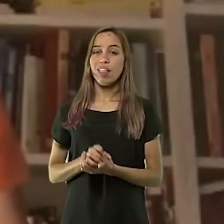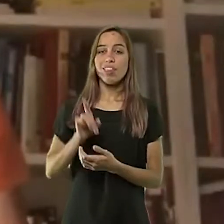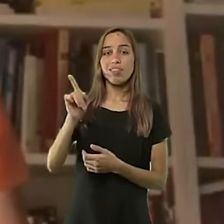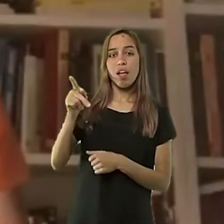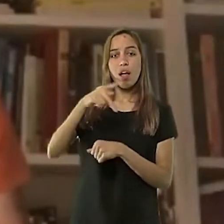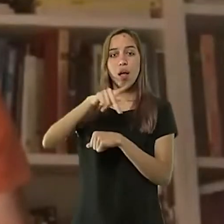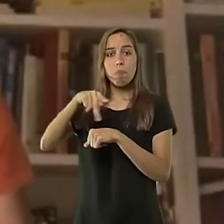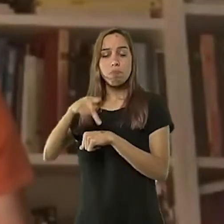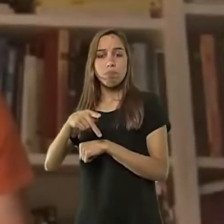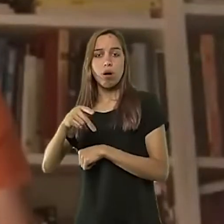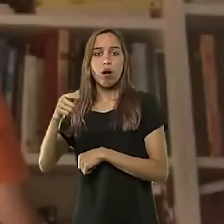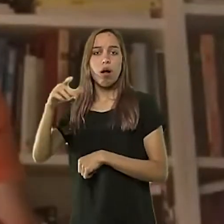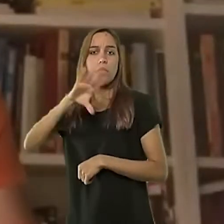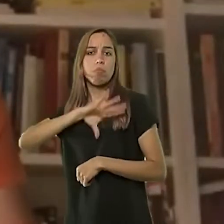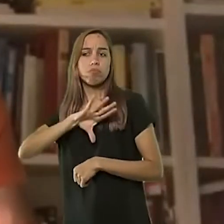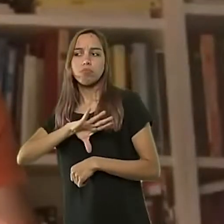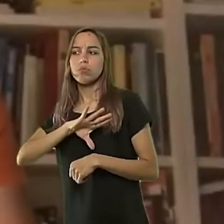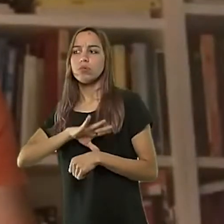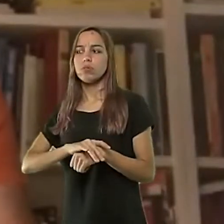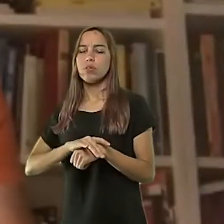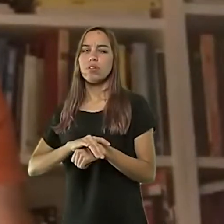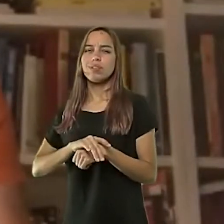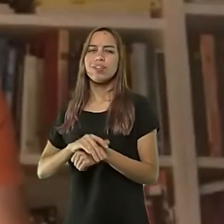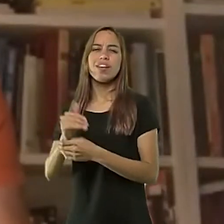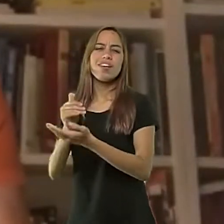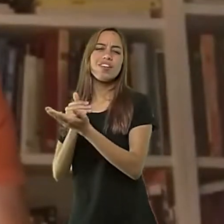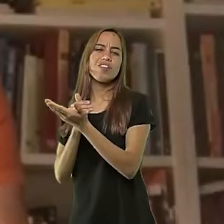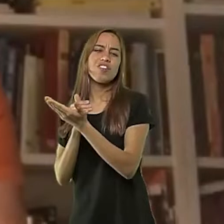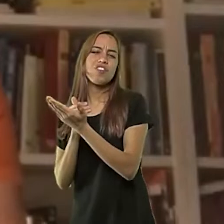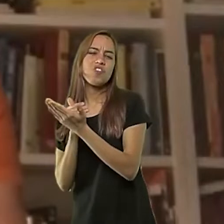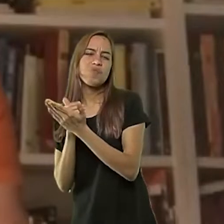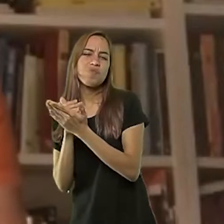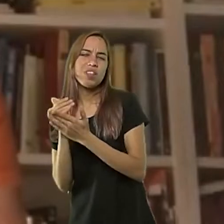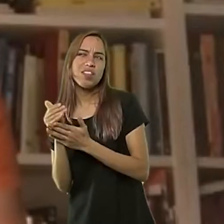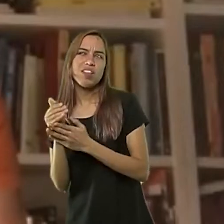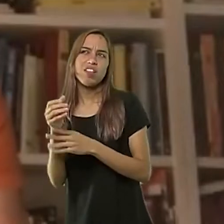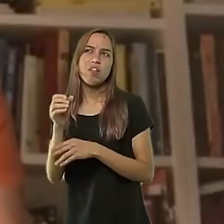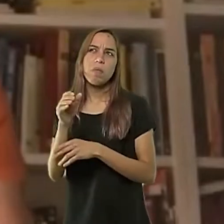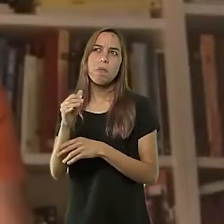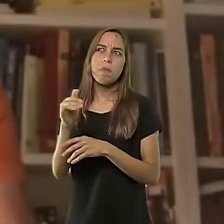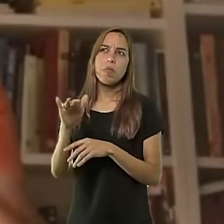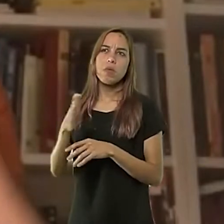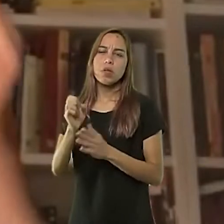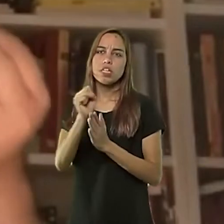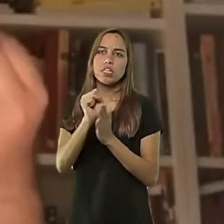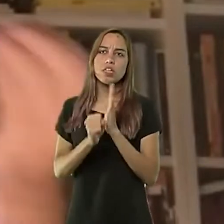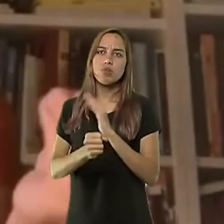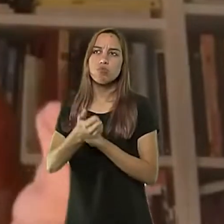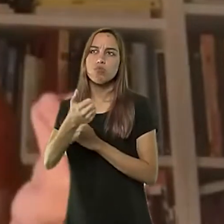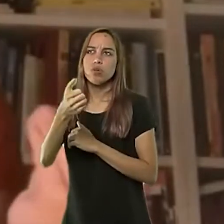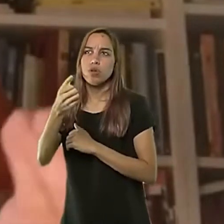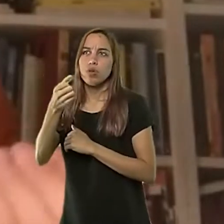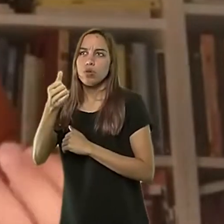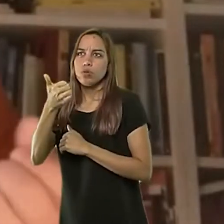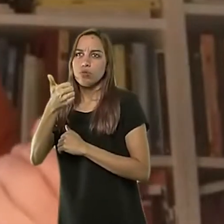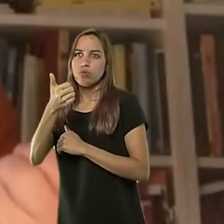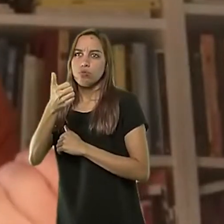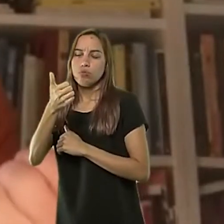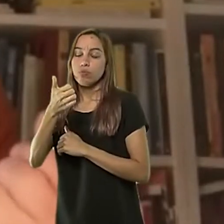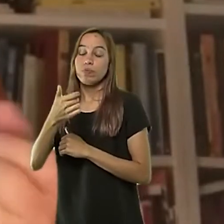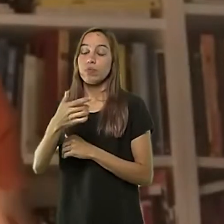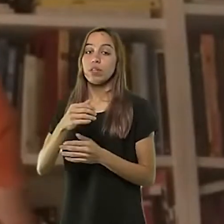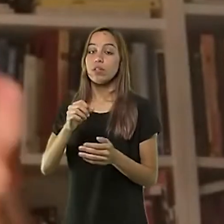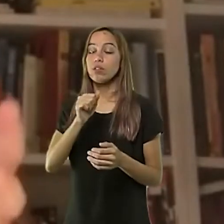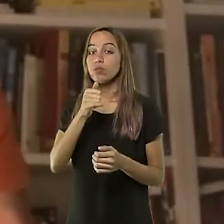altura, estamos a falar do início da passagem dos anos 80 para os anos 90, não existia uma indústria de